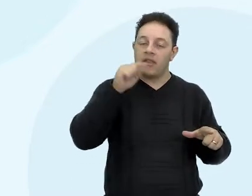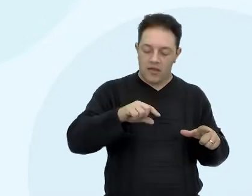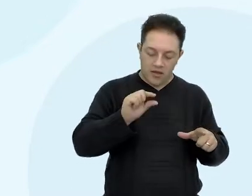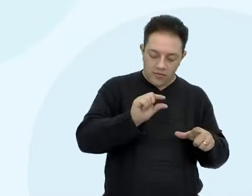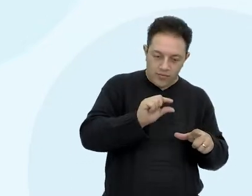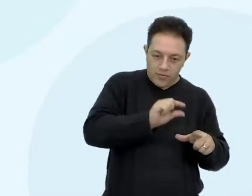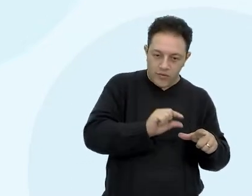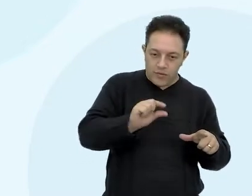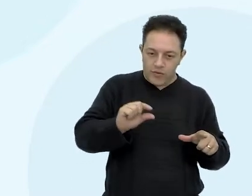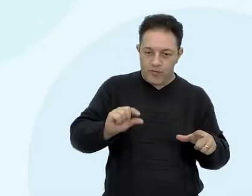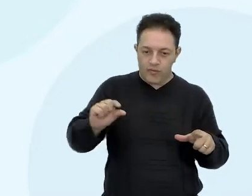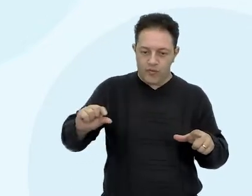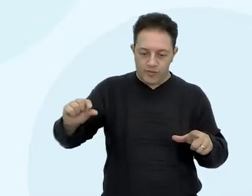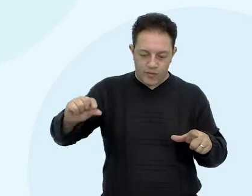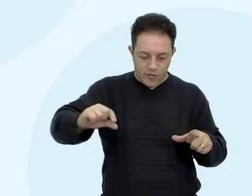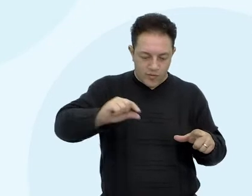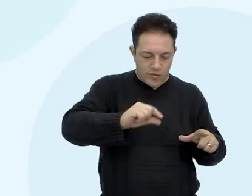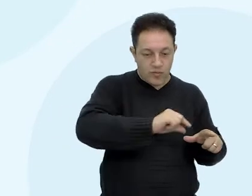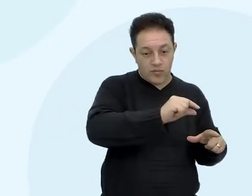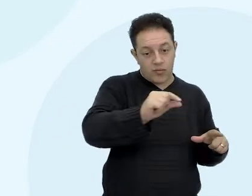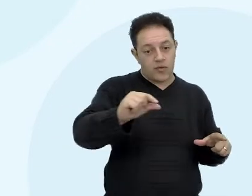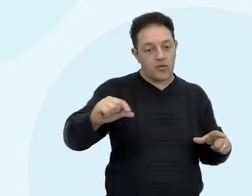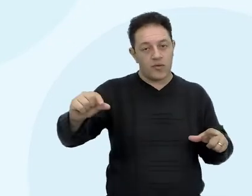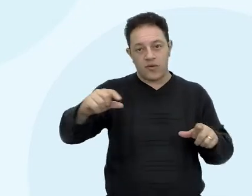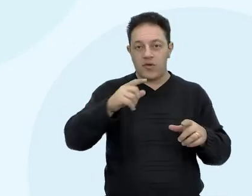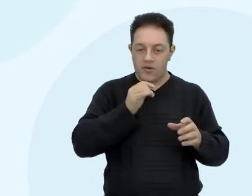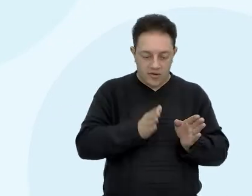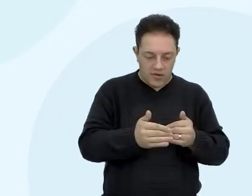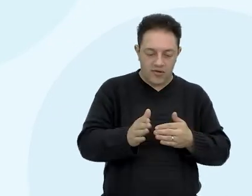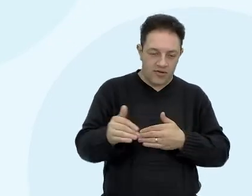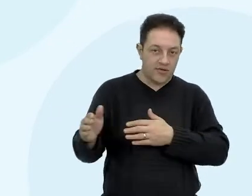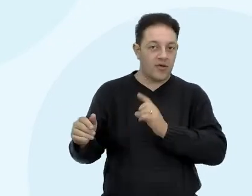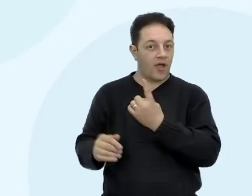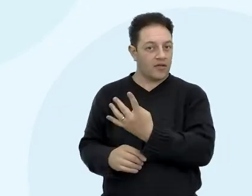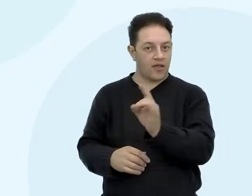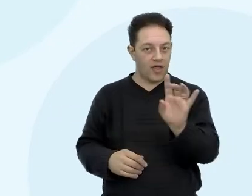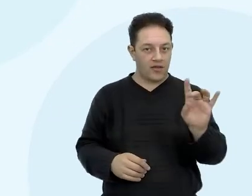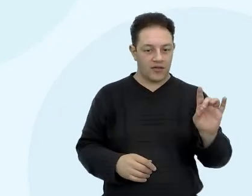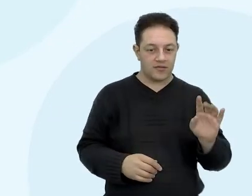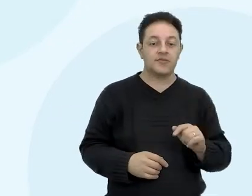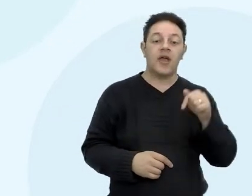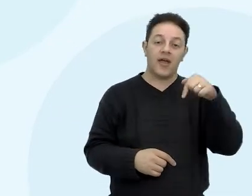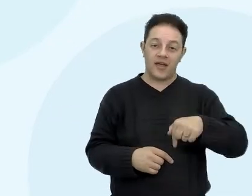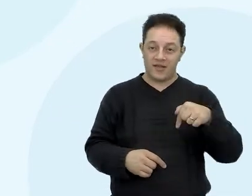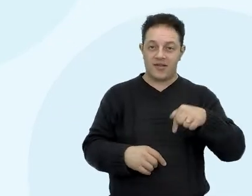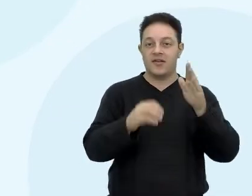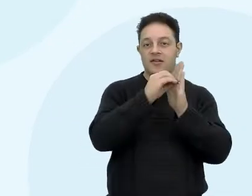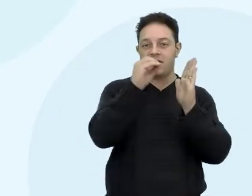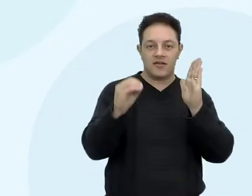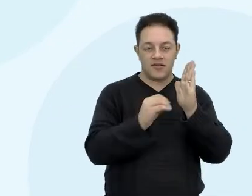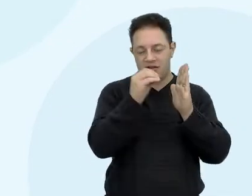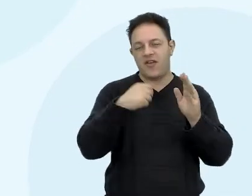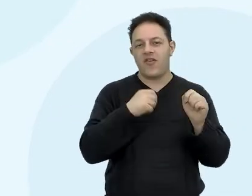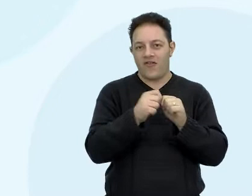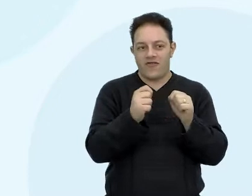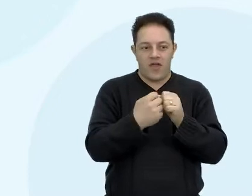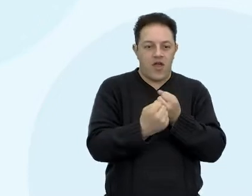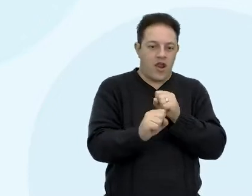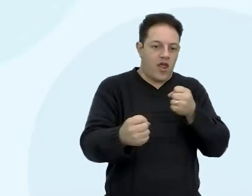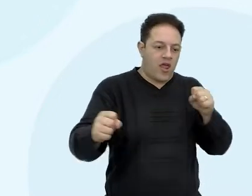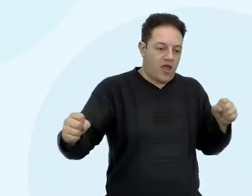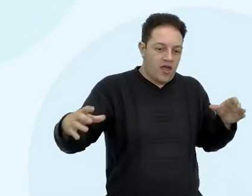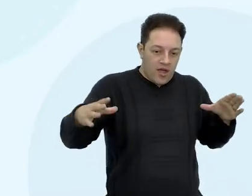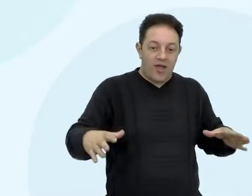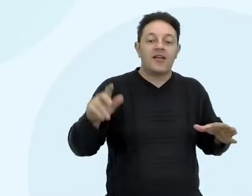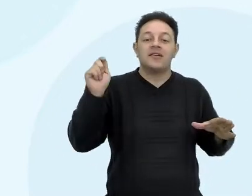ou objetos para representar o movimento de cada avatar no grupo. Aqui no Centro de Mídia eu quis fazer um tabuleiro gigante para